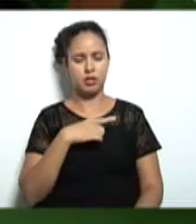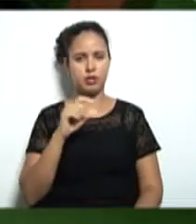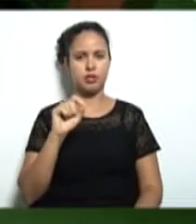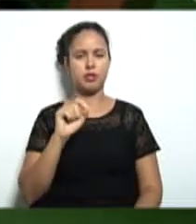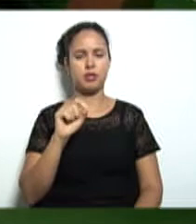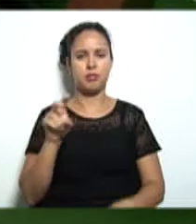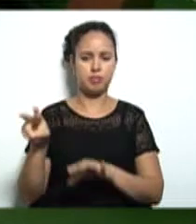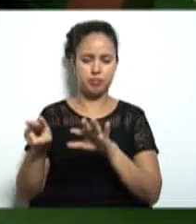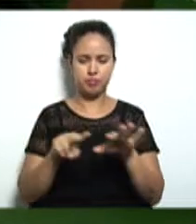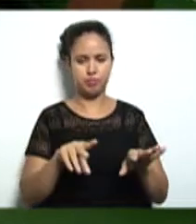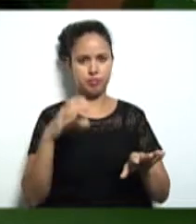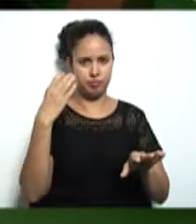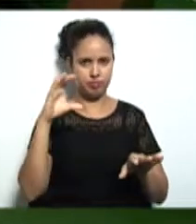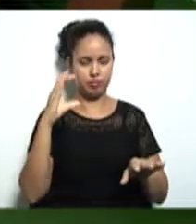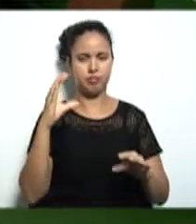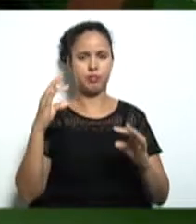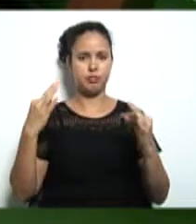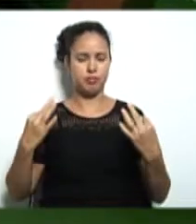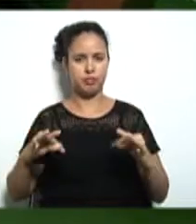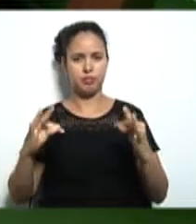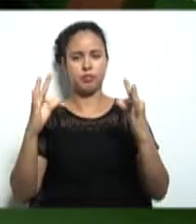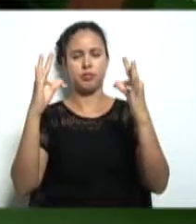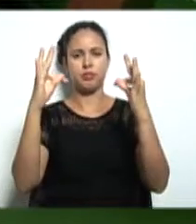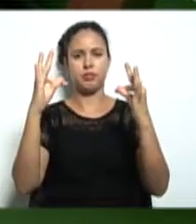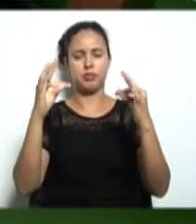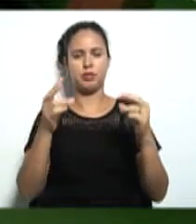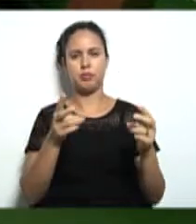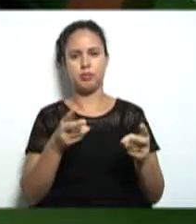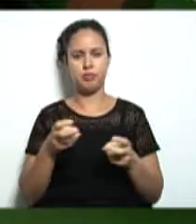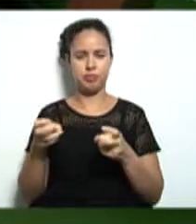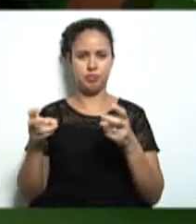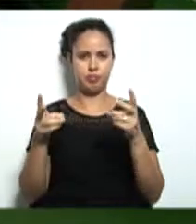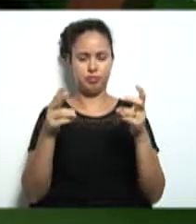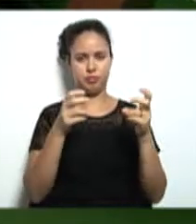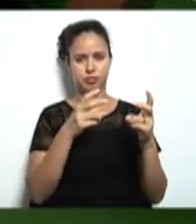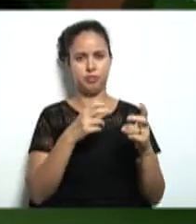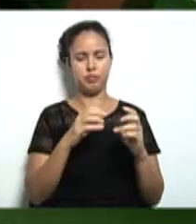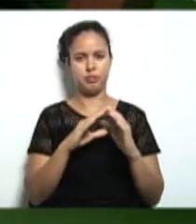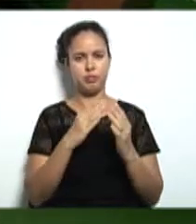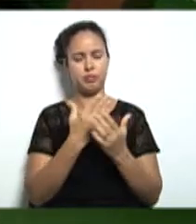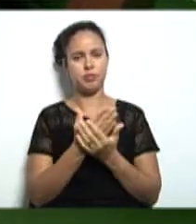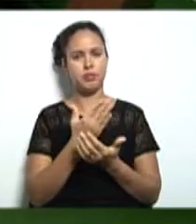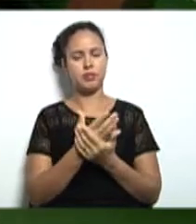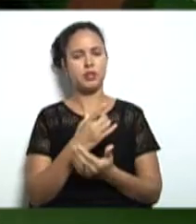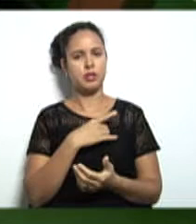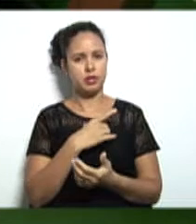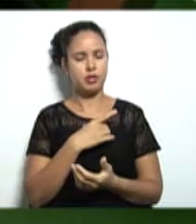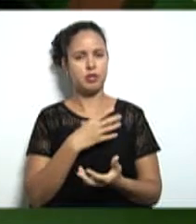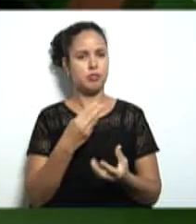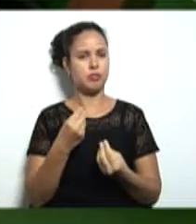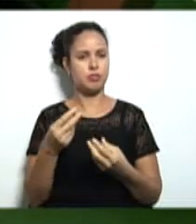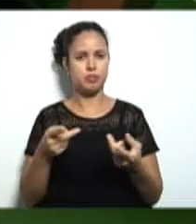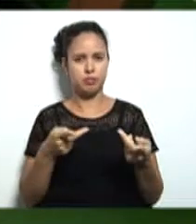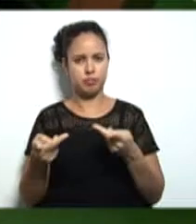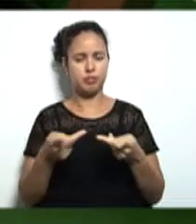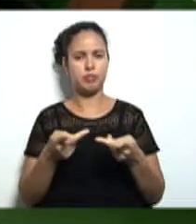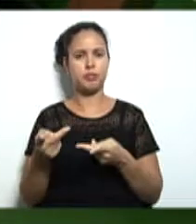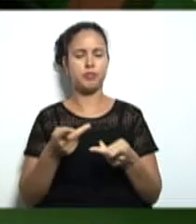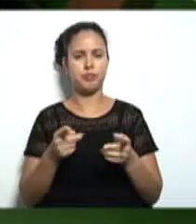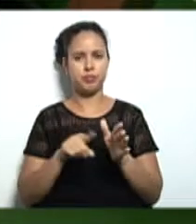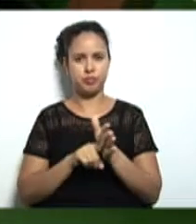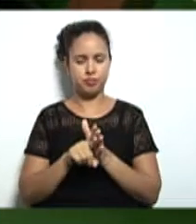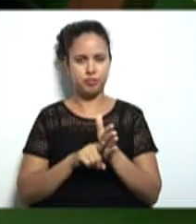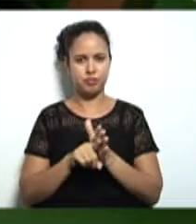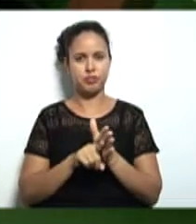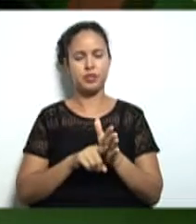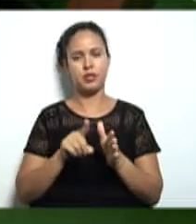da Tecnologia. A gente observa que nas escolas os professores fazem bastante projeto com os alunos. É um